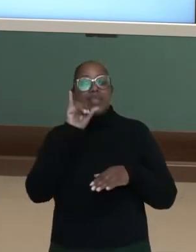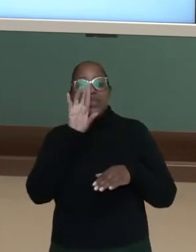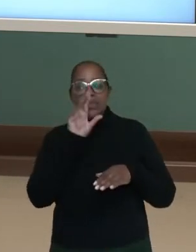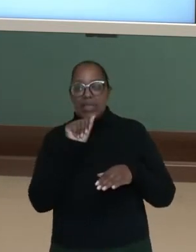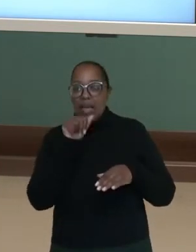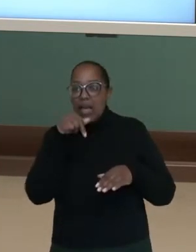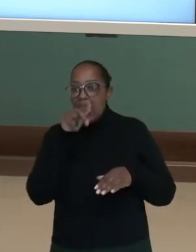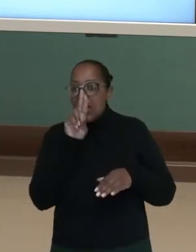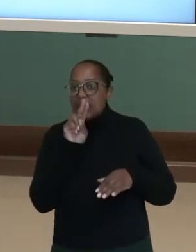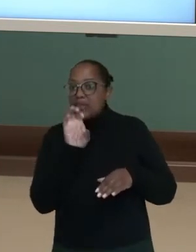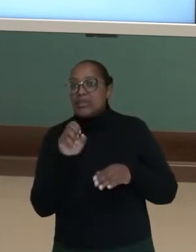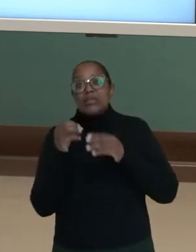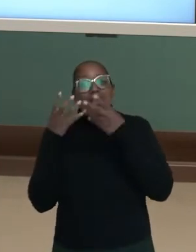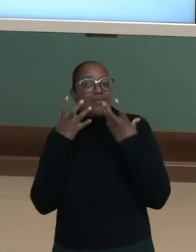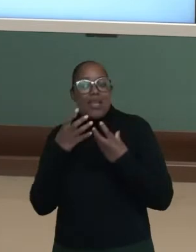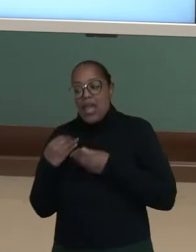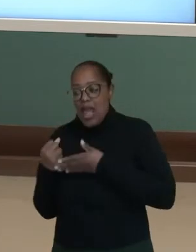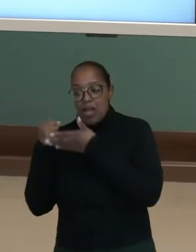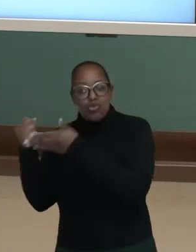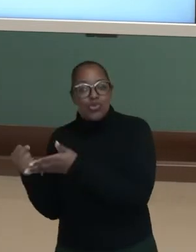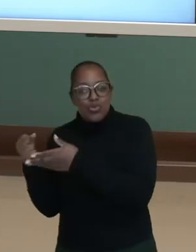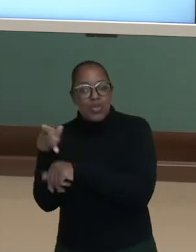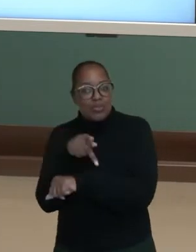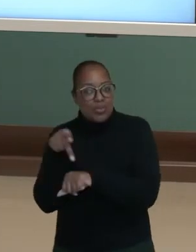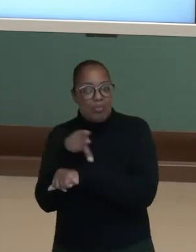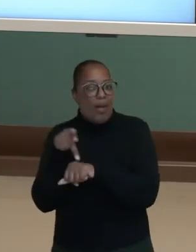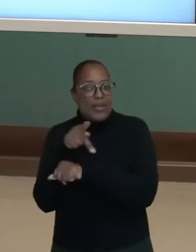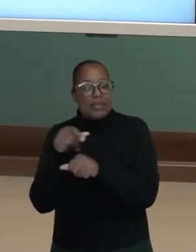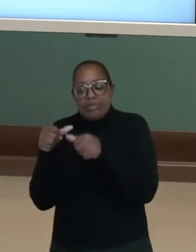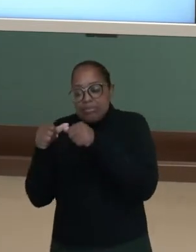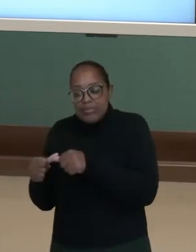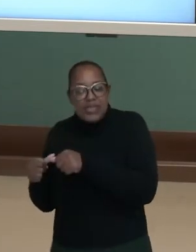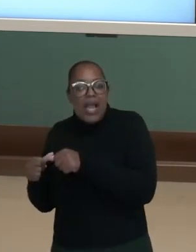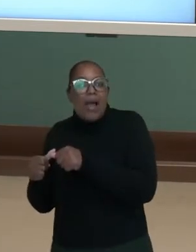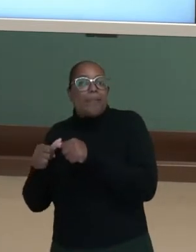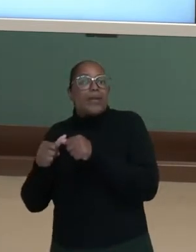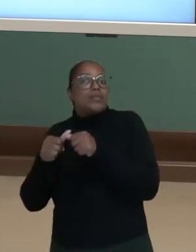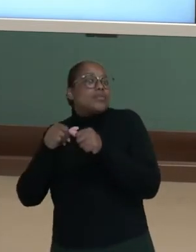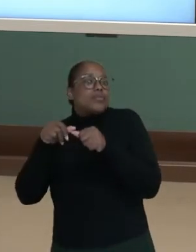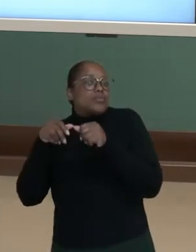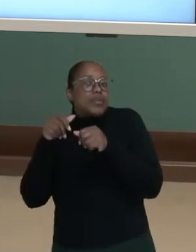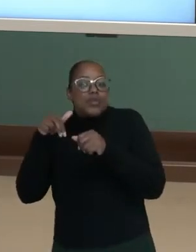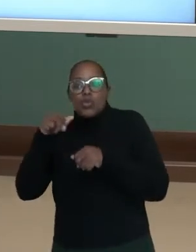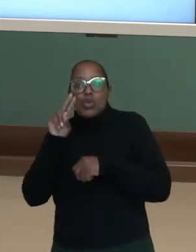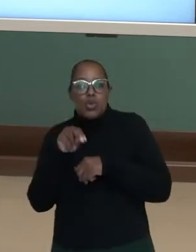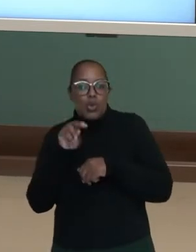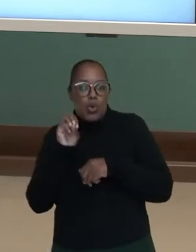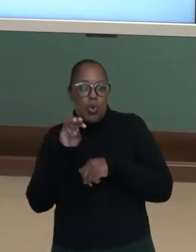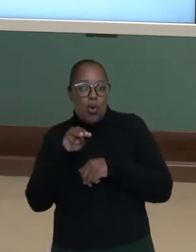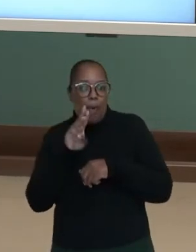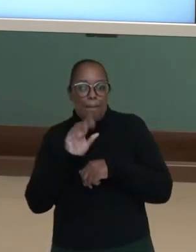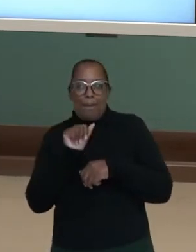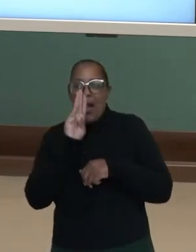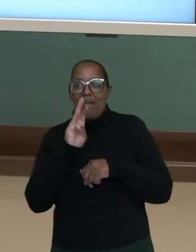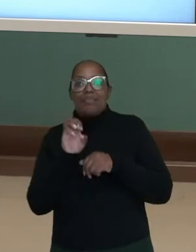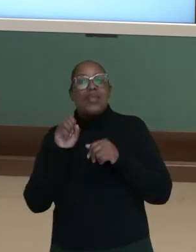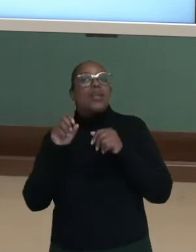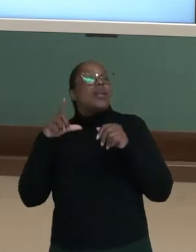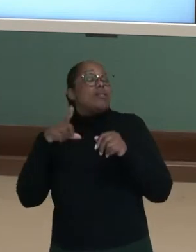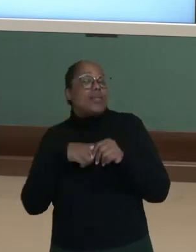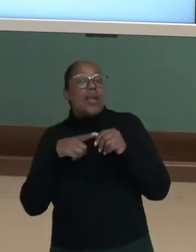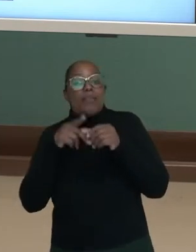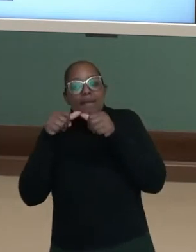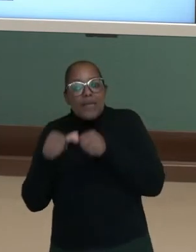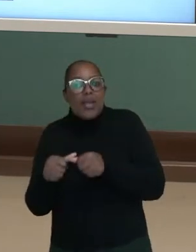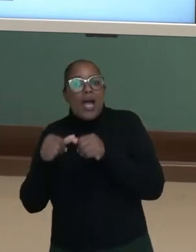ceder parte do seu território e parte desse território deveria ser sob a jurisdição para a consolidação desse país chamado Kurdistão, o